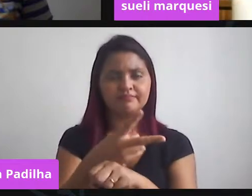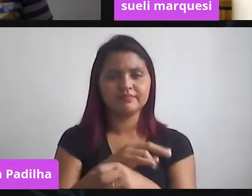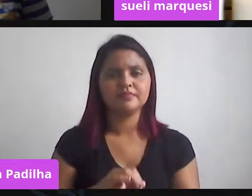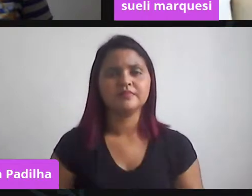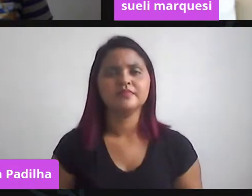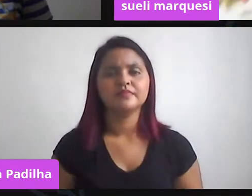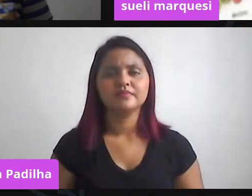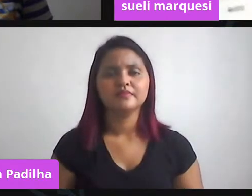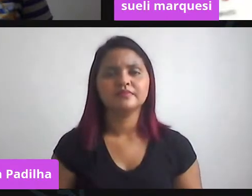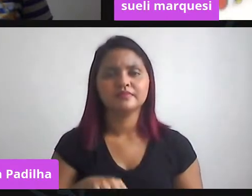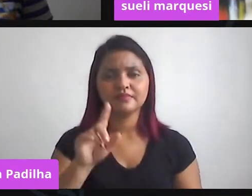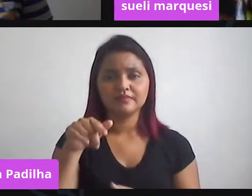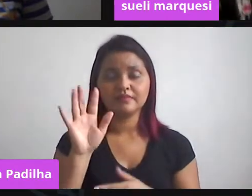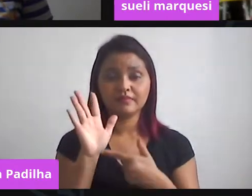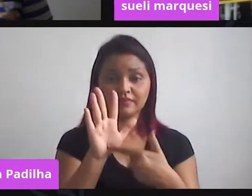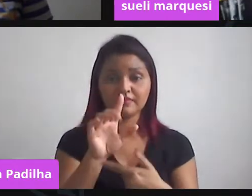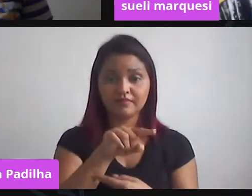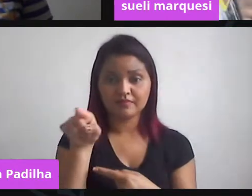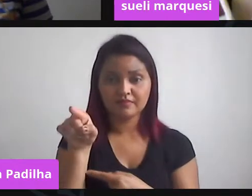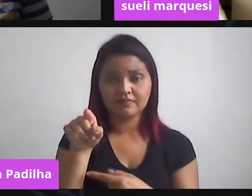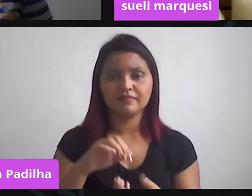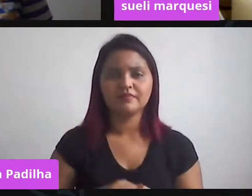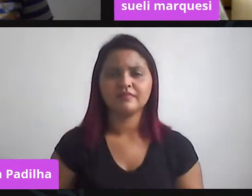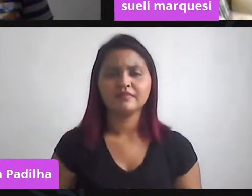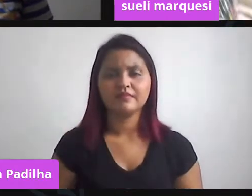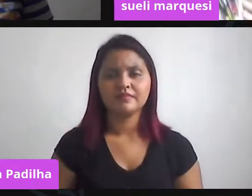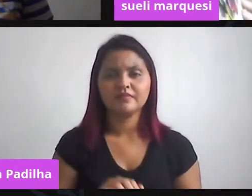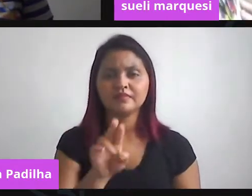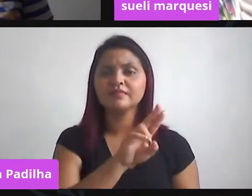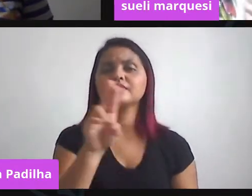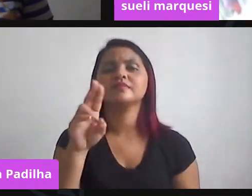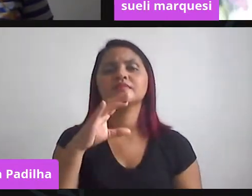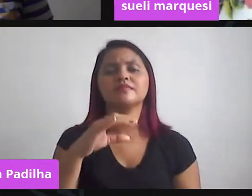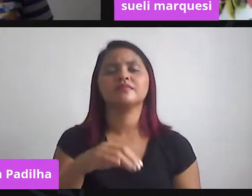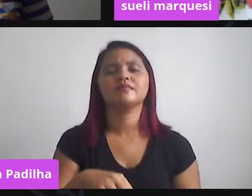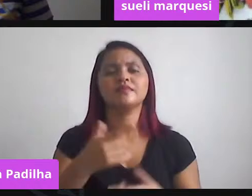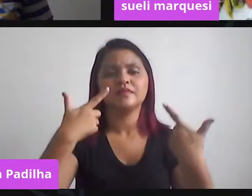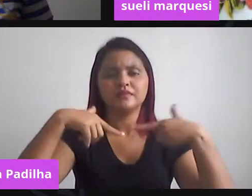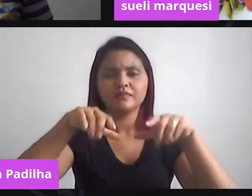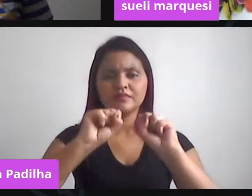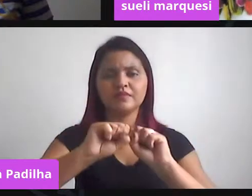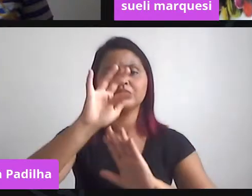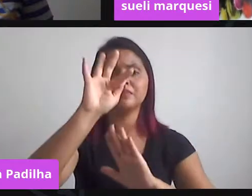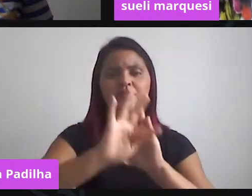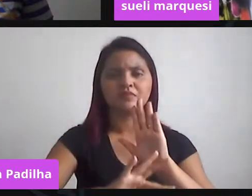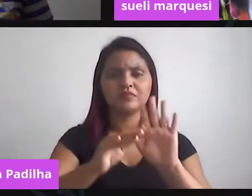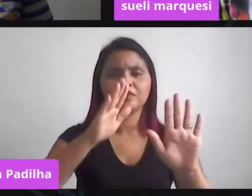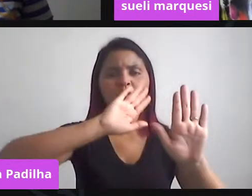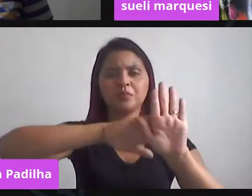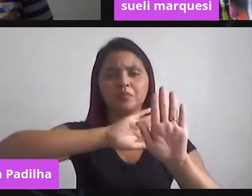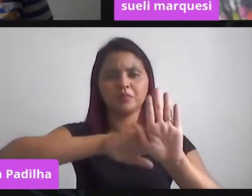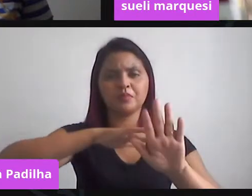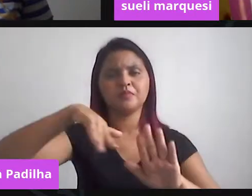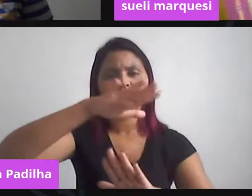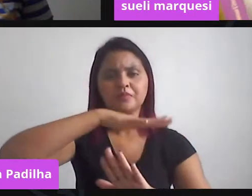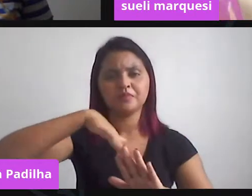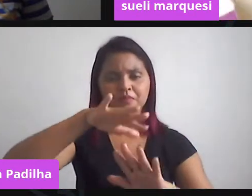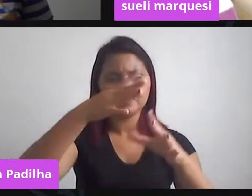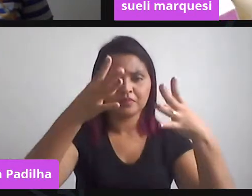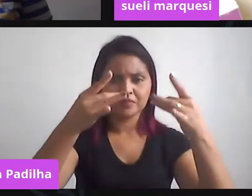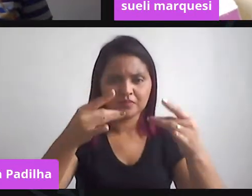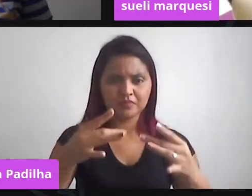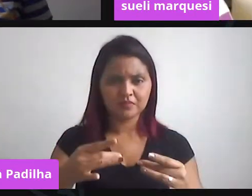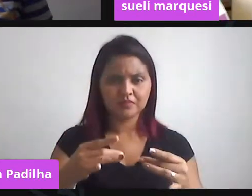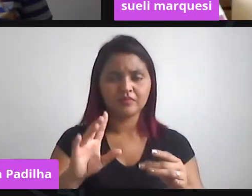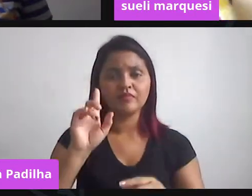que é esta daqui, que se chama Linguística Textual, Interfaces e Delimitações. Então,